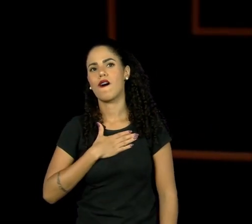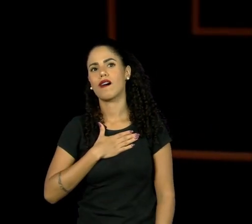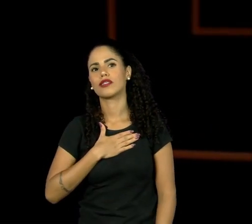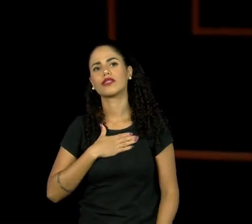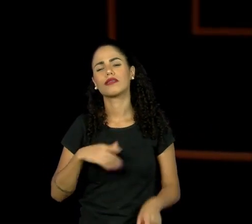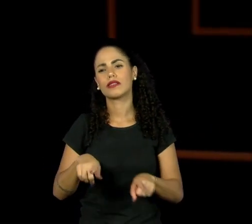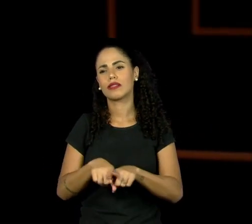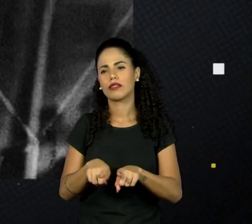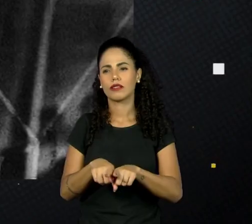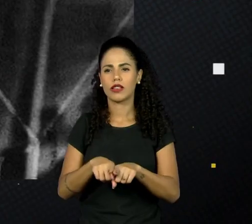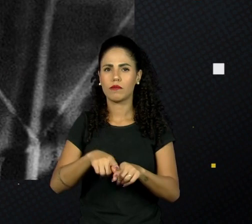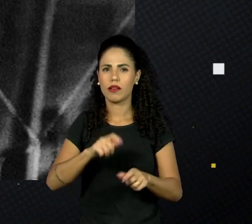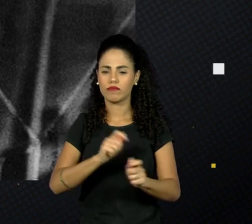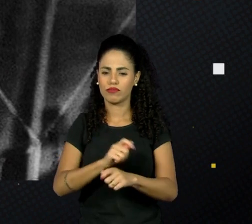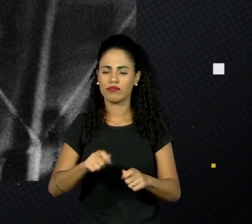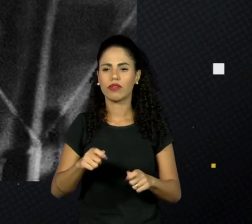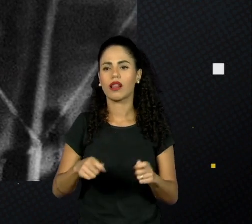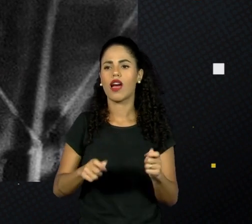fosse meio uma bateria, sabe?